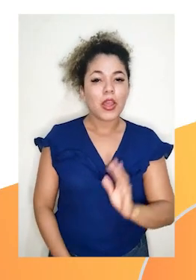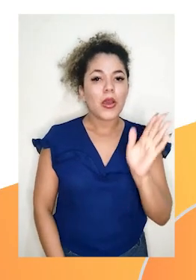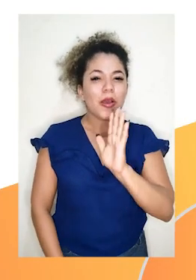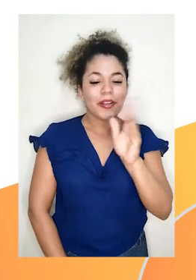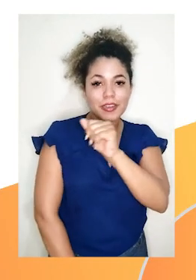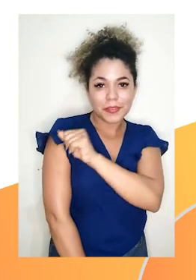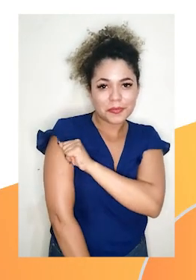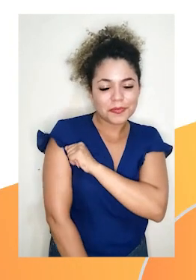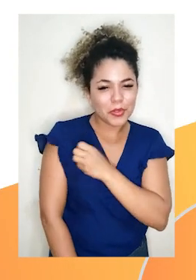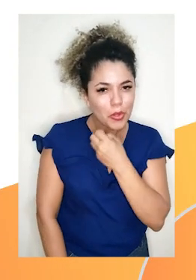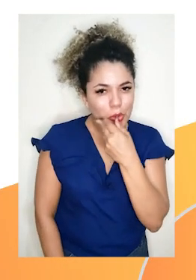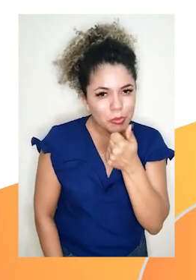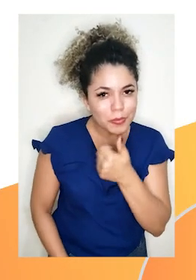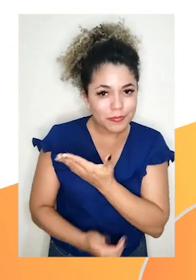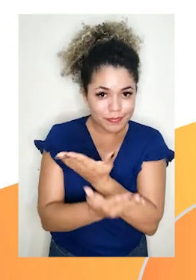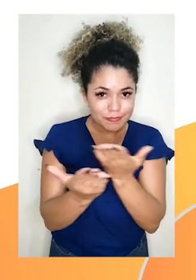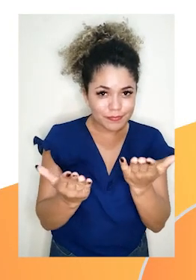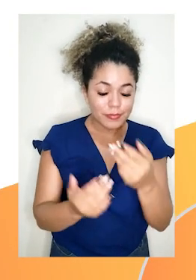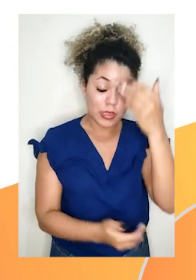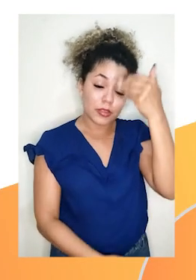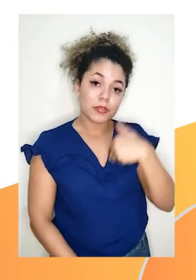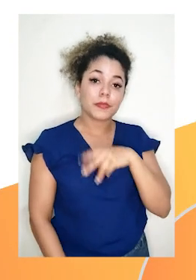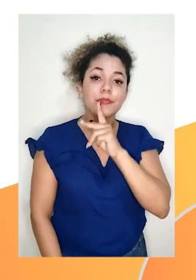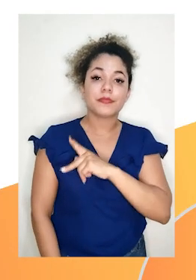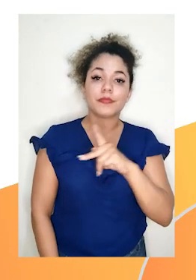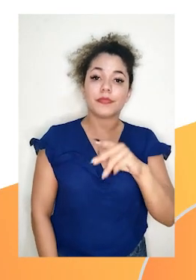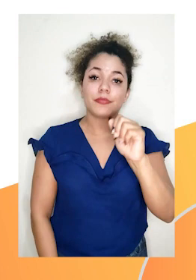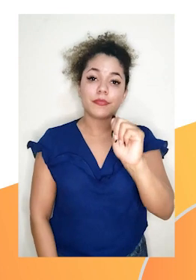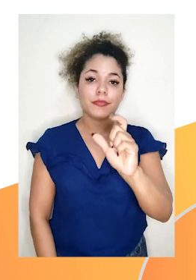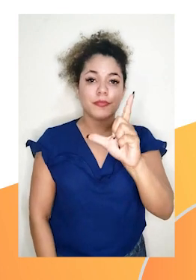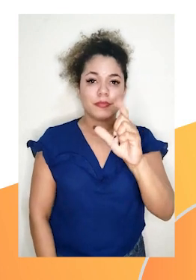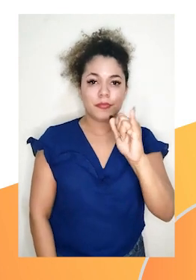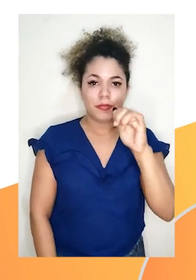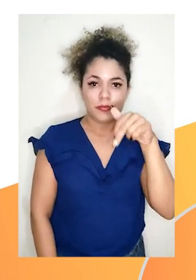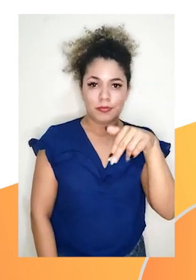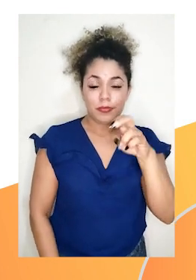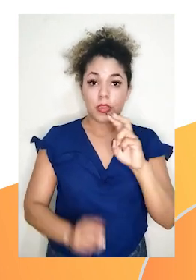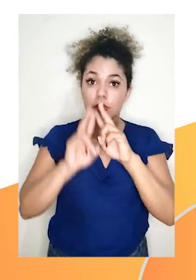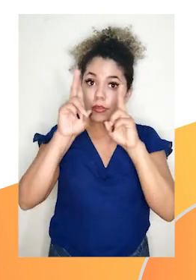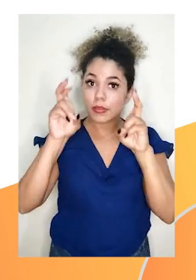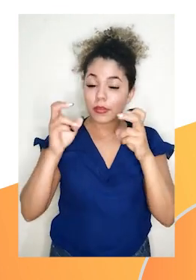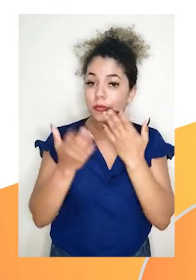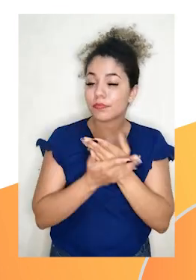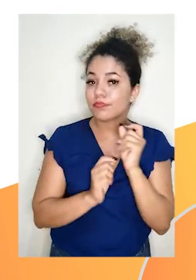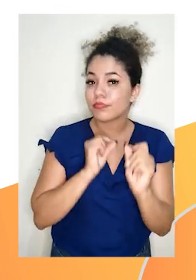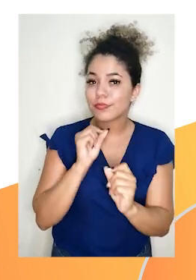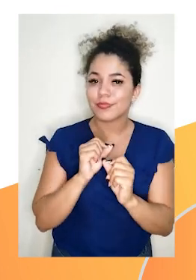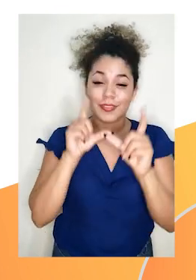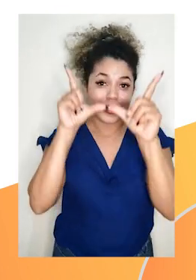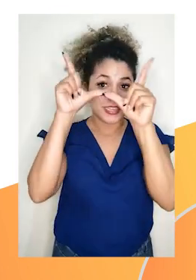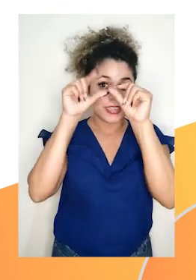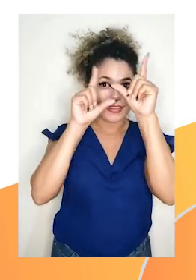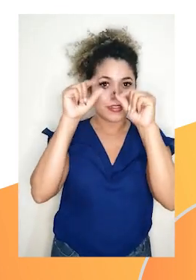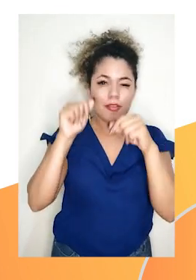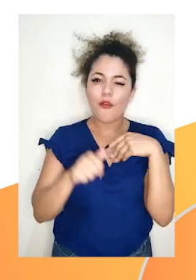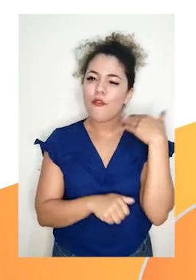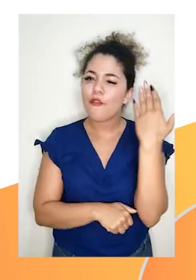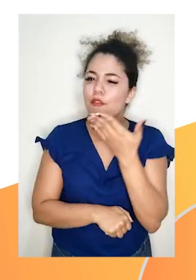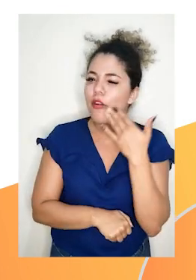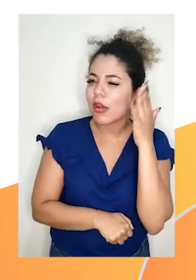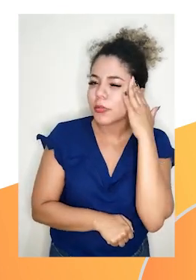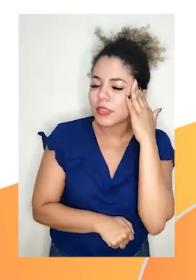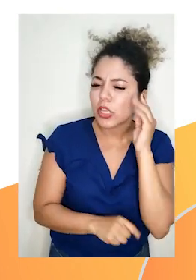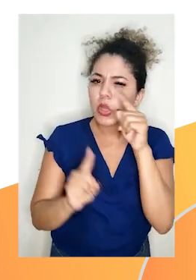Olá, alunos, tudo bem com vocês? Eu sou a professora Aline e o tema da nossa aula de hoje é estrelas. Vamos entender quais são